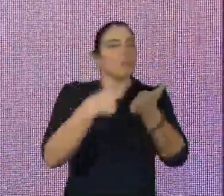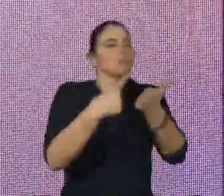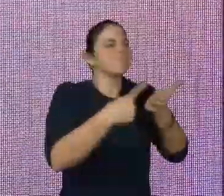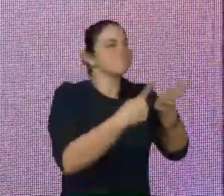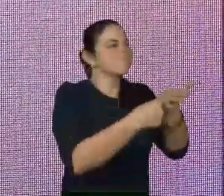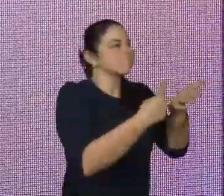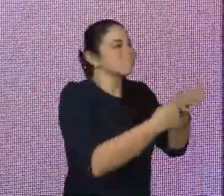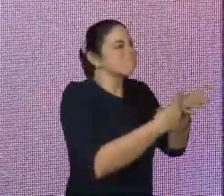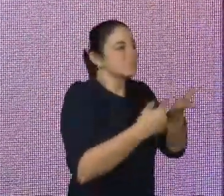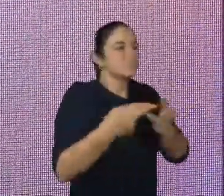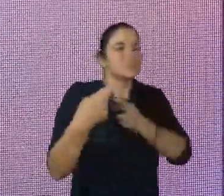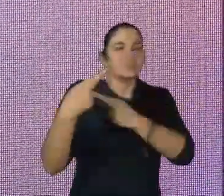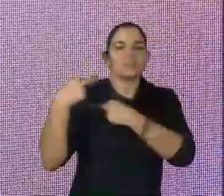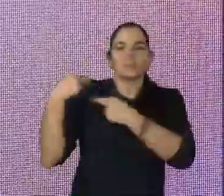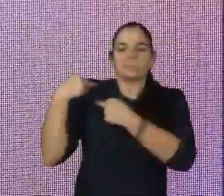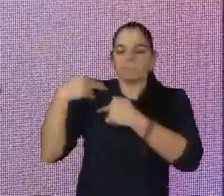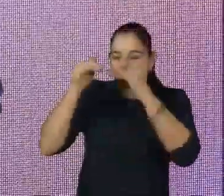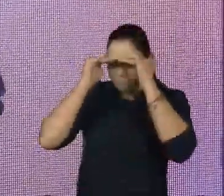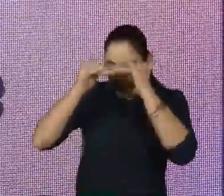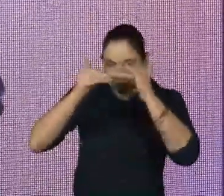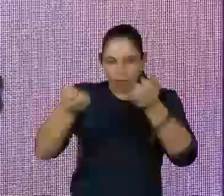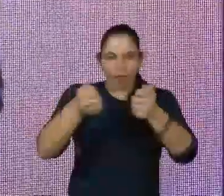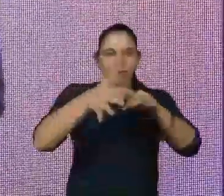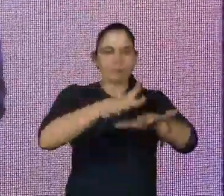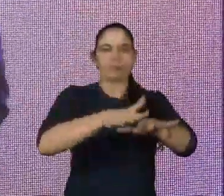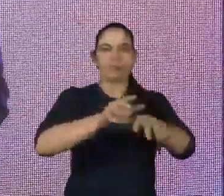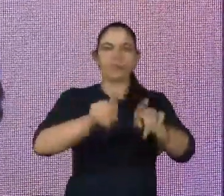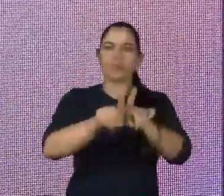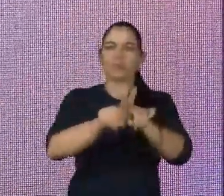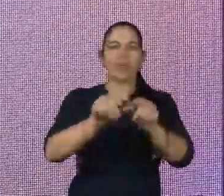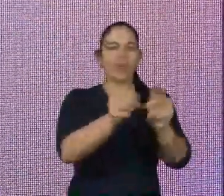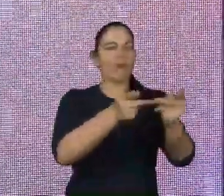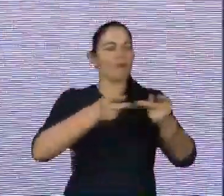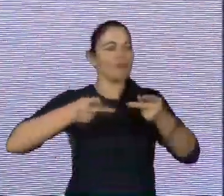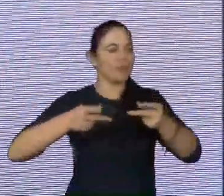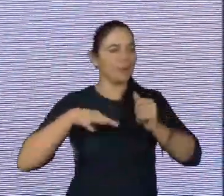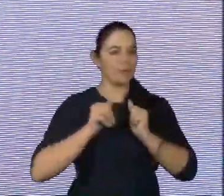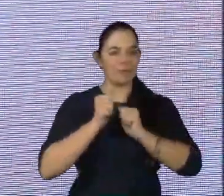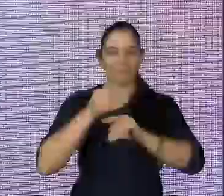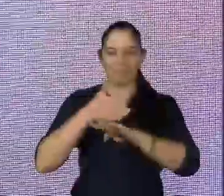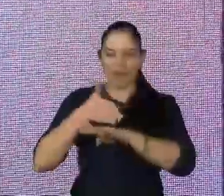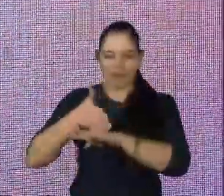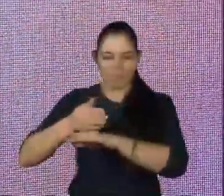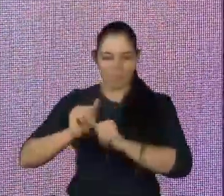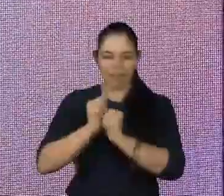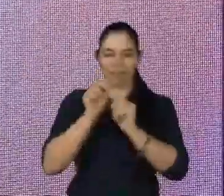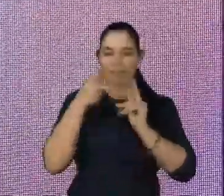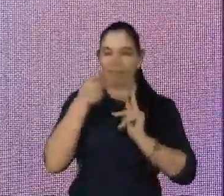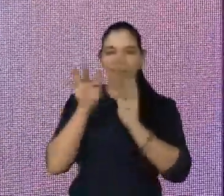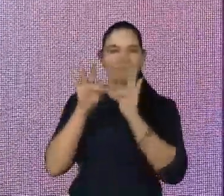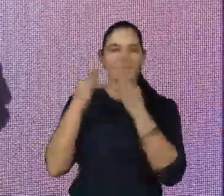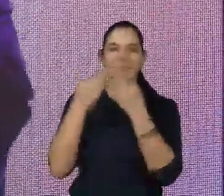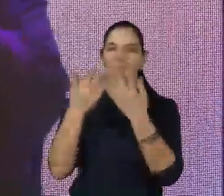inclusão, com a representatividade, estão aqui junto. E eu ter sido convidada para estar aqui nesse painel da família realmente é